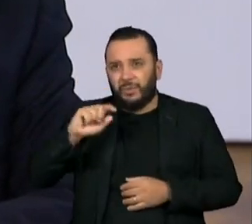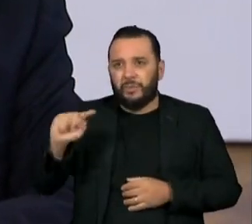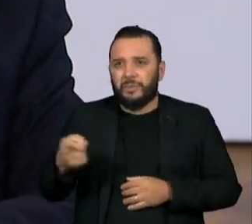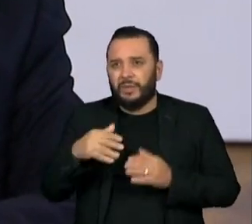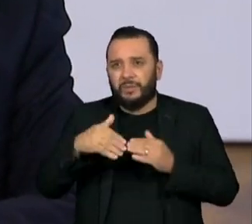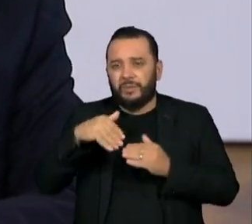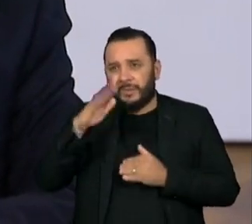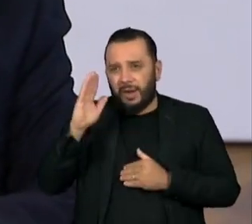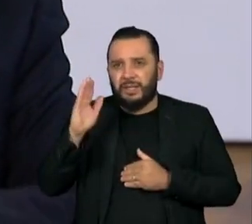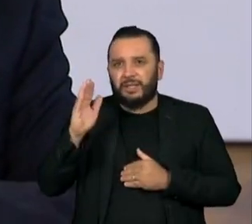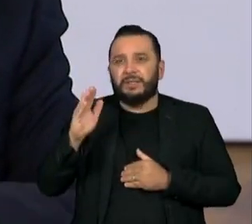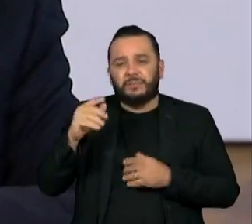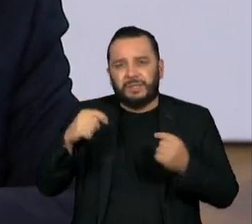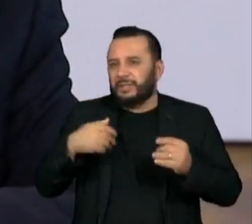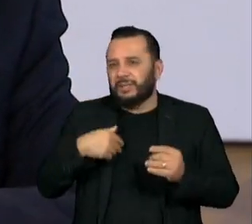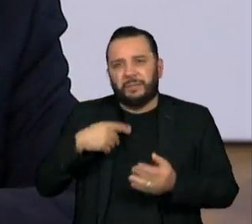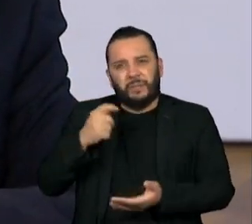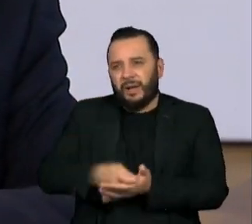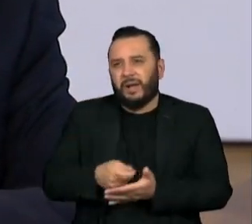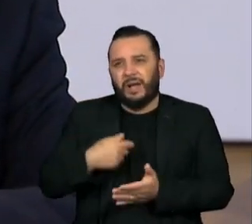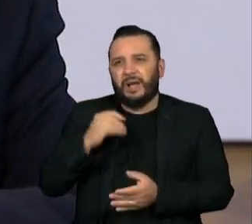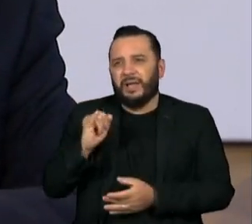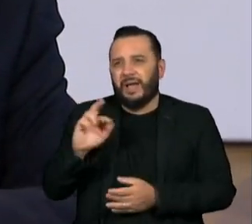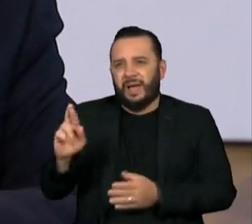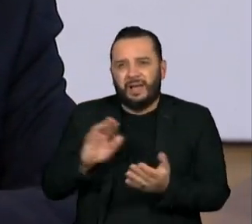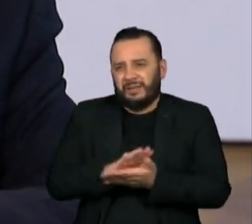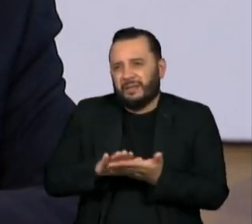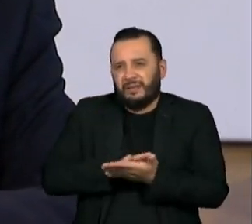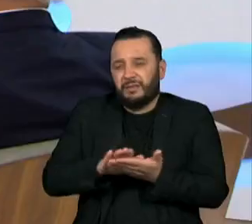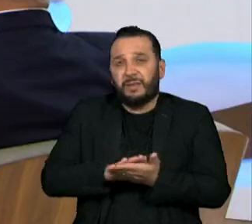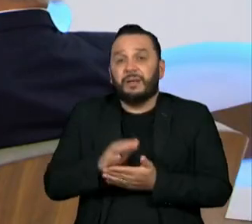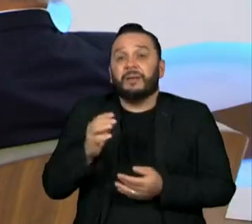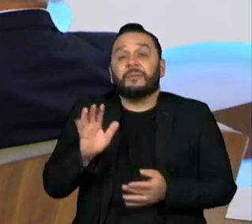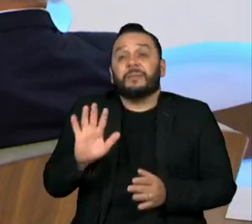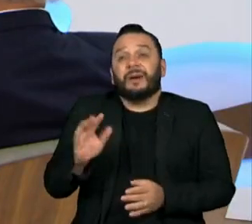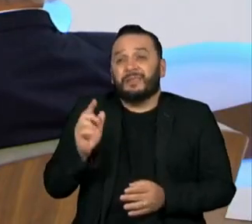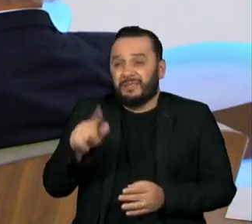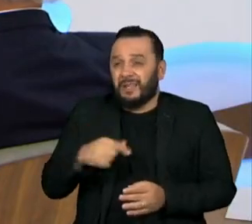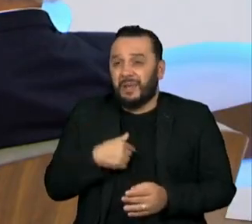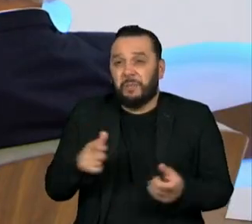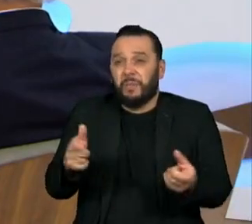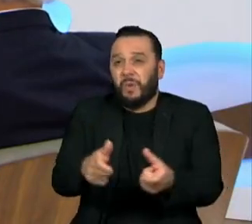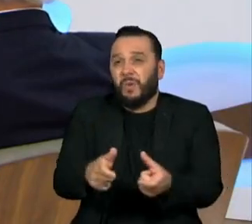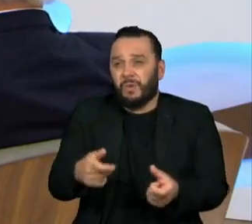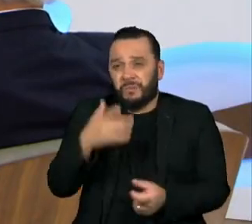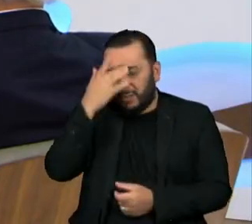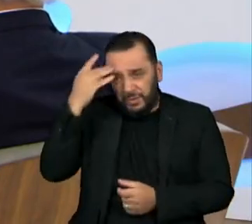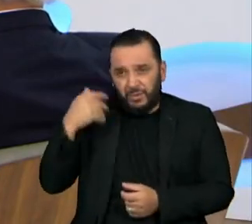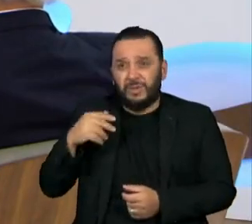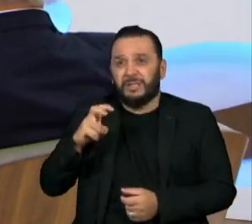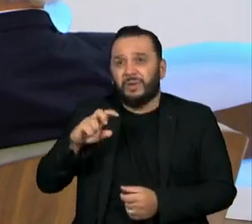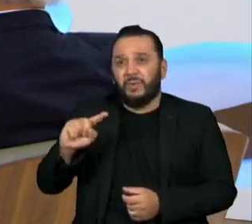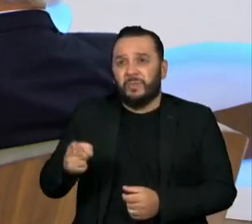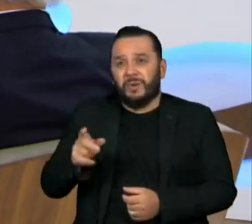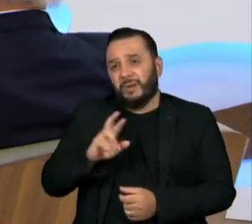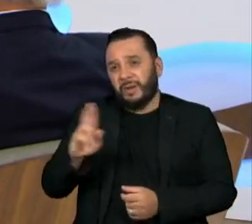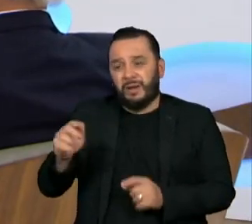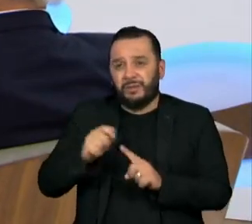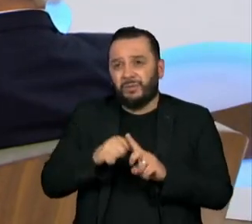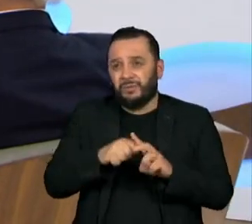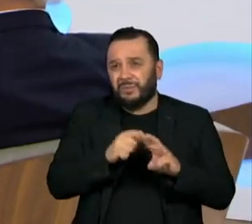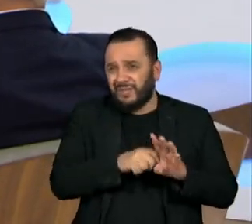mil reais para cima não sei se as pessoas dão conta que é uma minoria da população brasileira que ganha mais de 5 mil reais